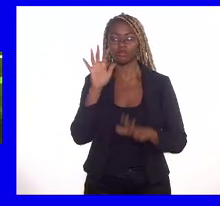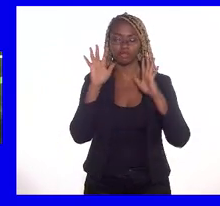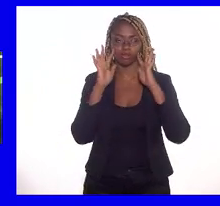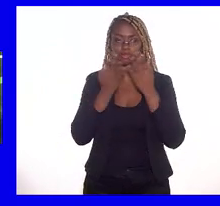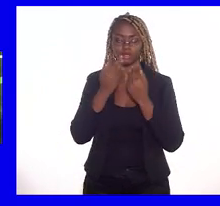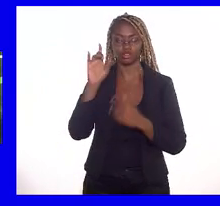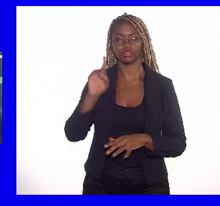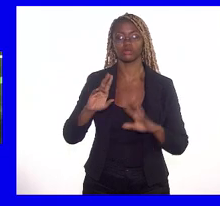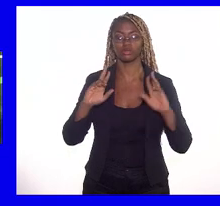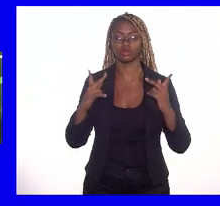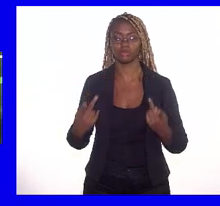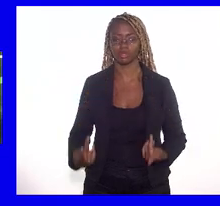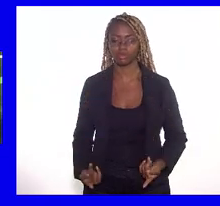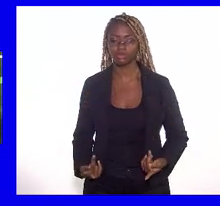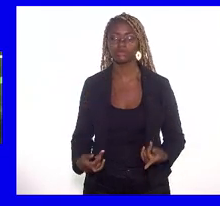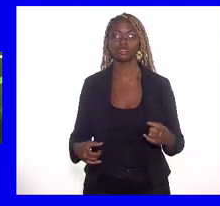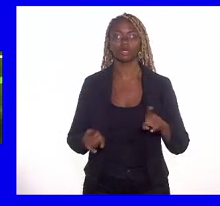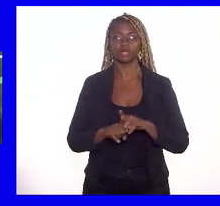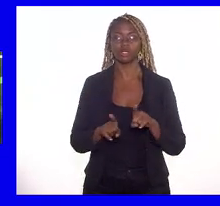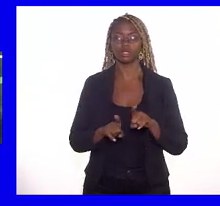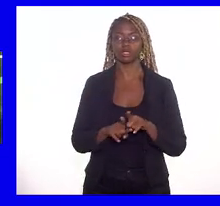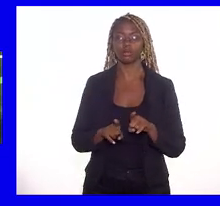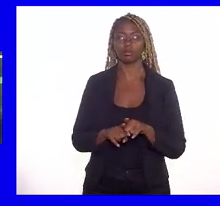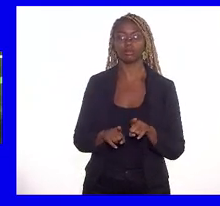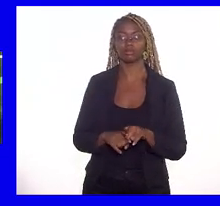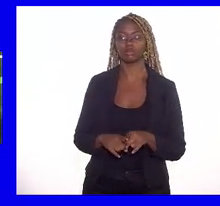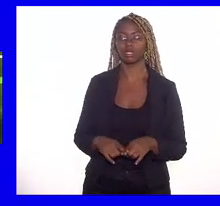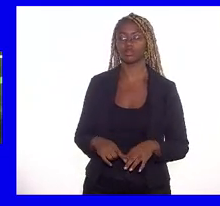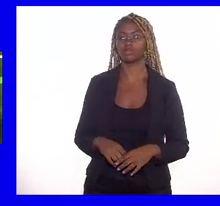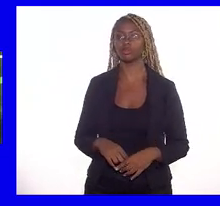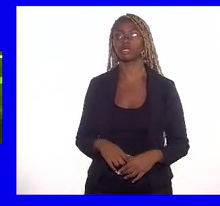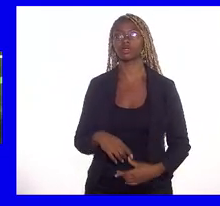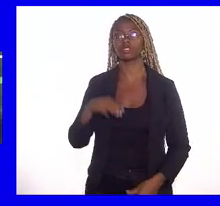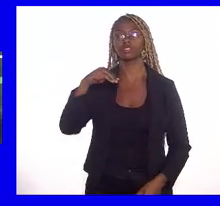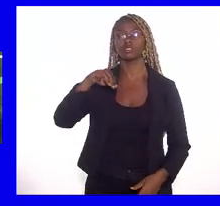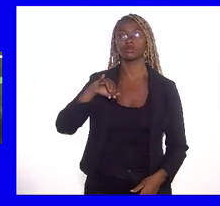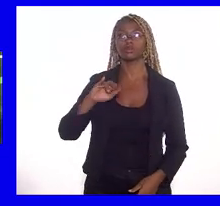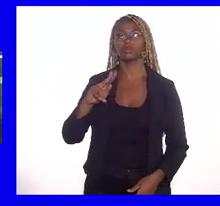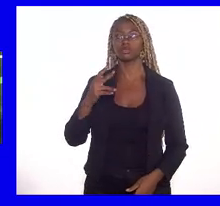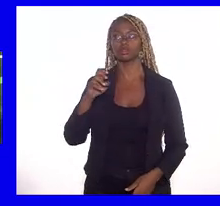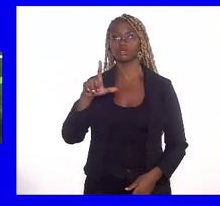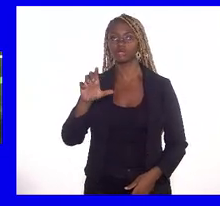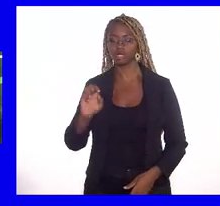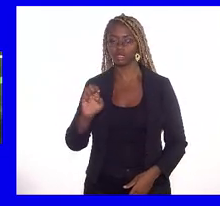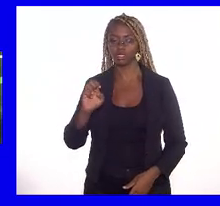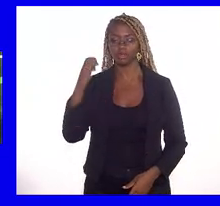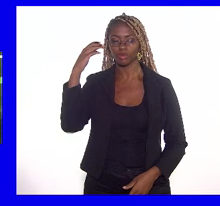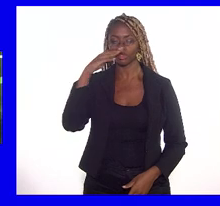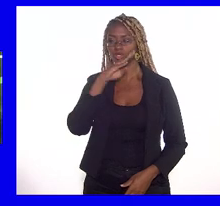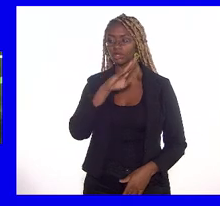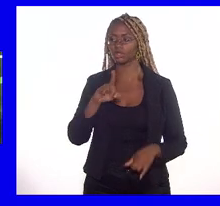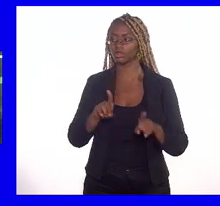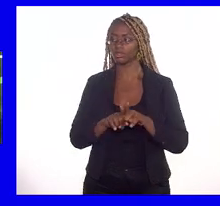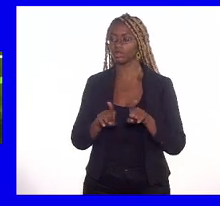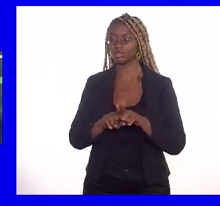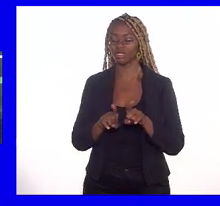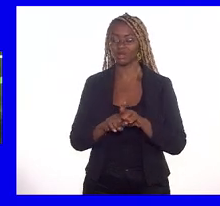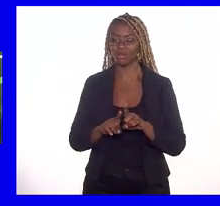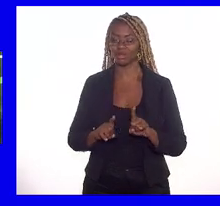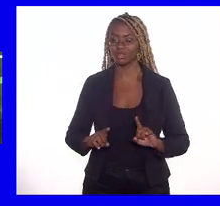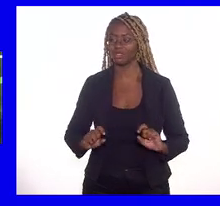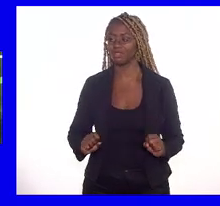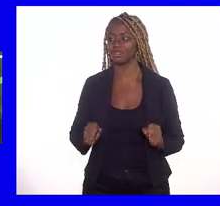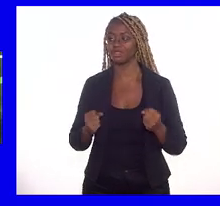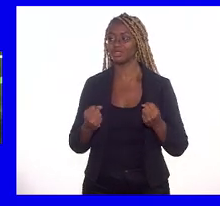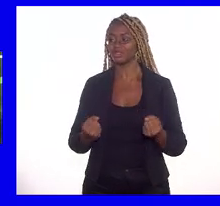Humanos, e também a primeira-dama, Michelle Bolsonaro, pela preocupação e pelo engajamento também delas com essa pauta tão